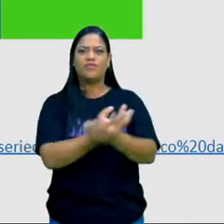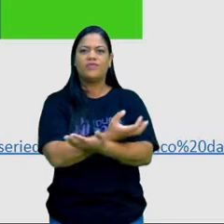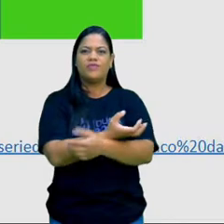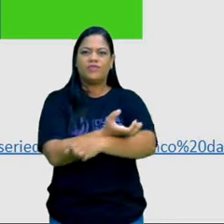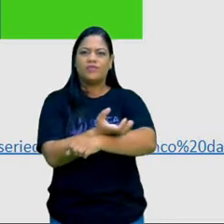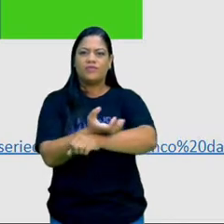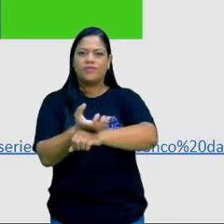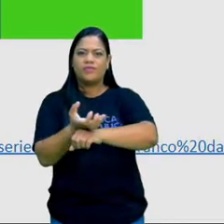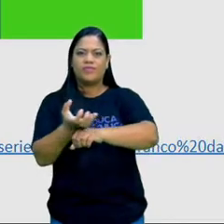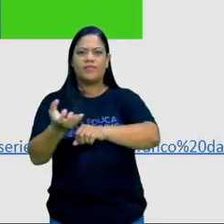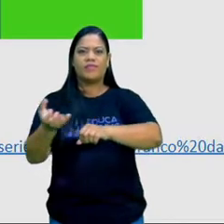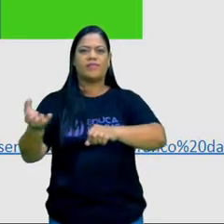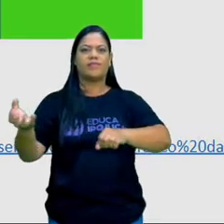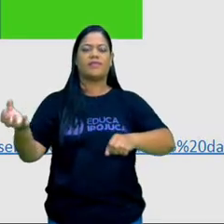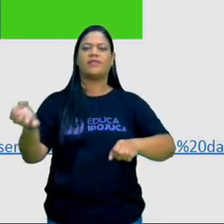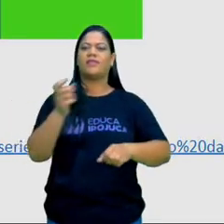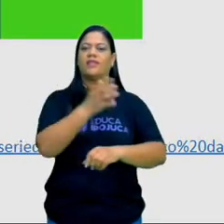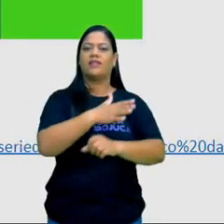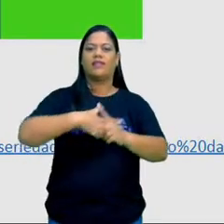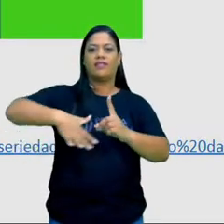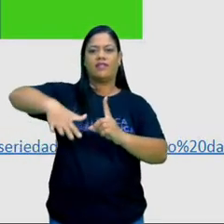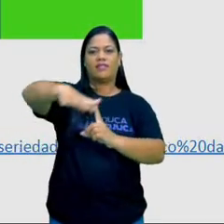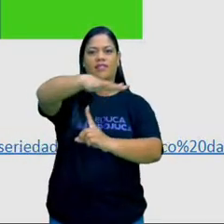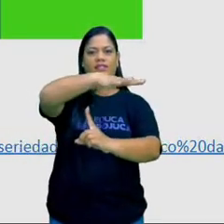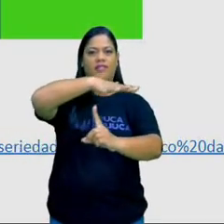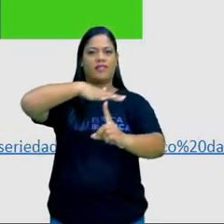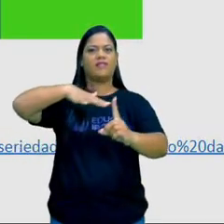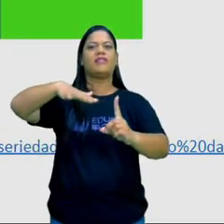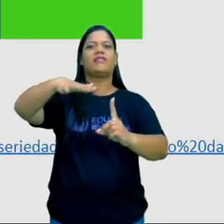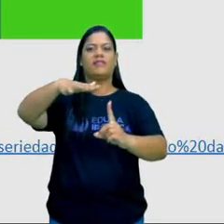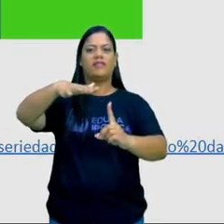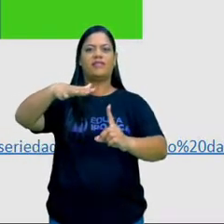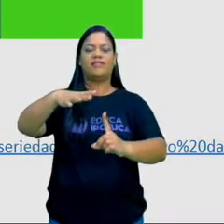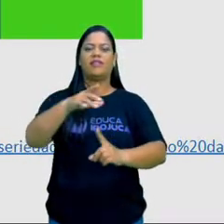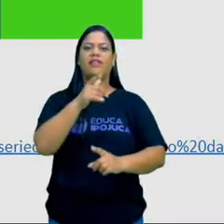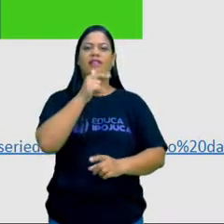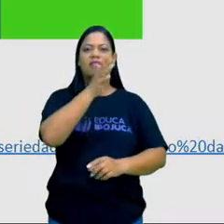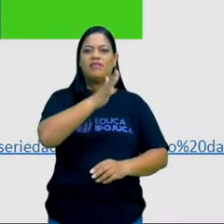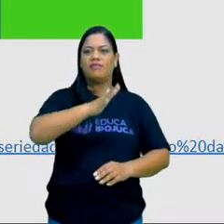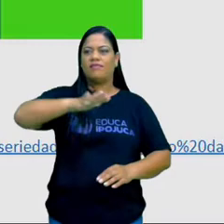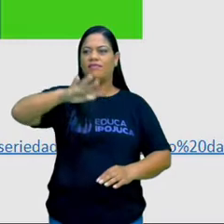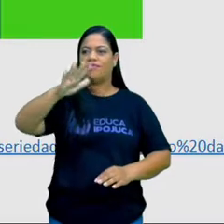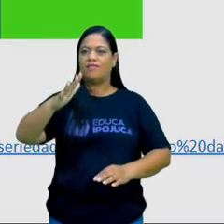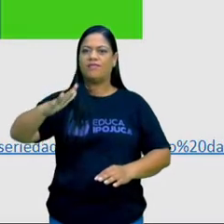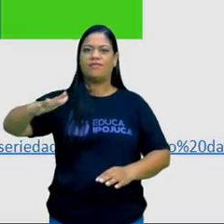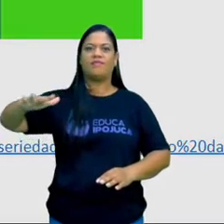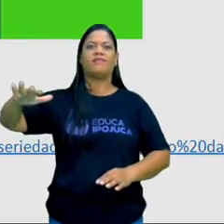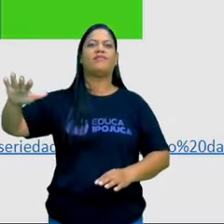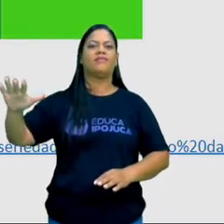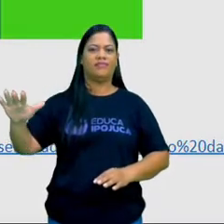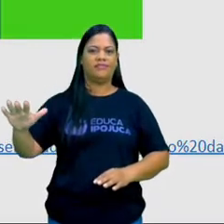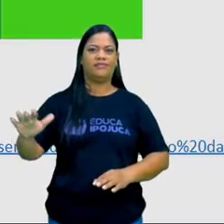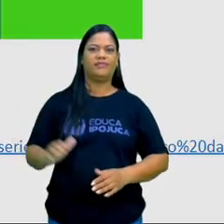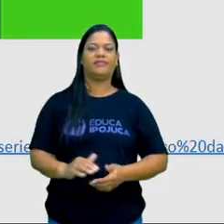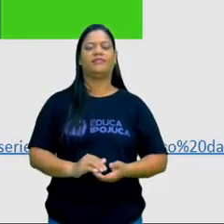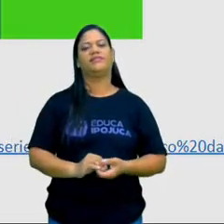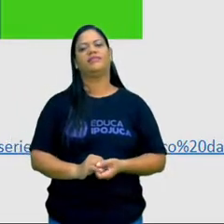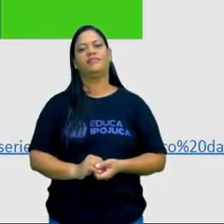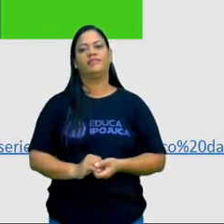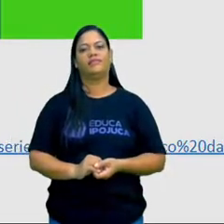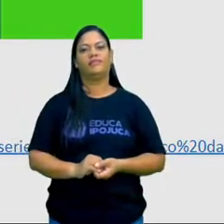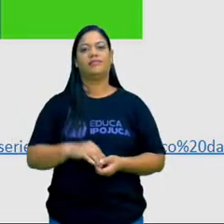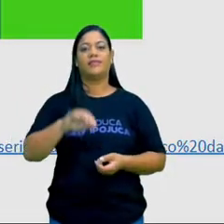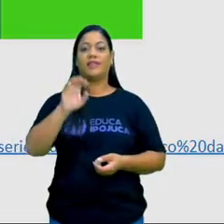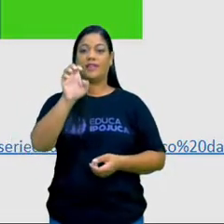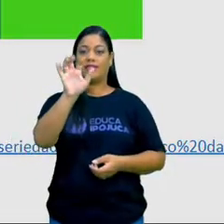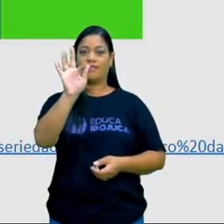primavera, bosque, o mar, a natureza. Então, verde lembra muito a natureza, que é verde, né? Já na